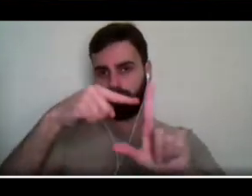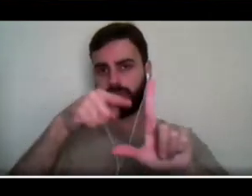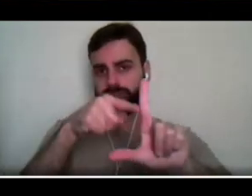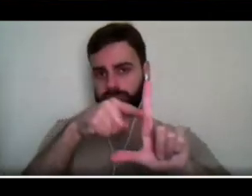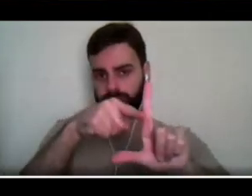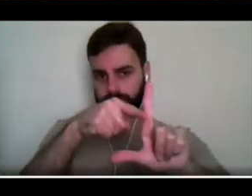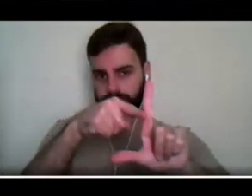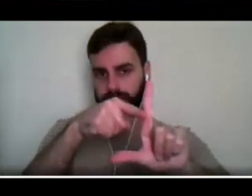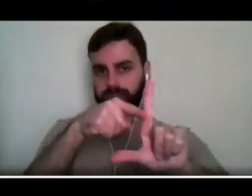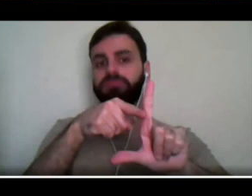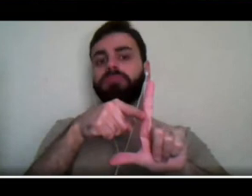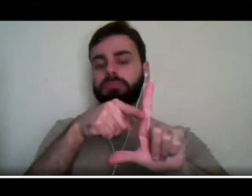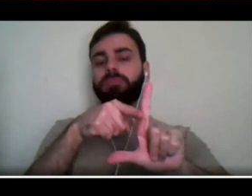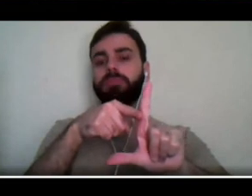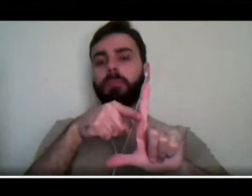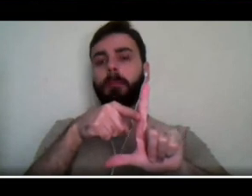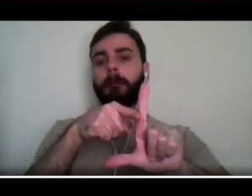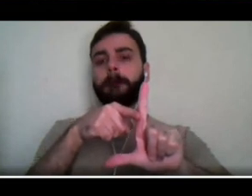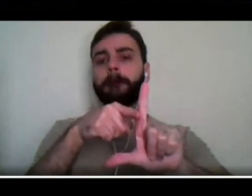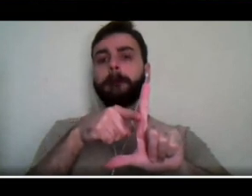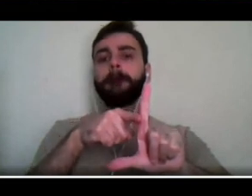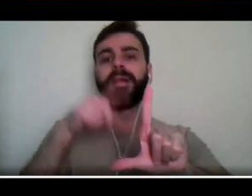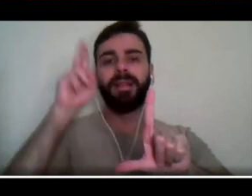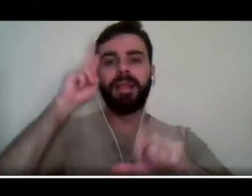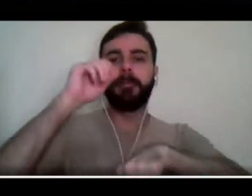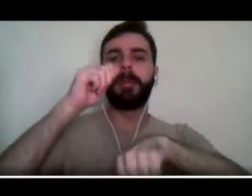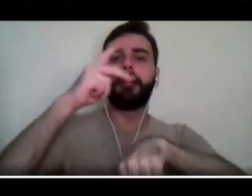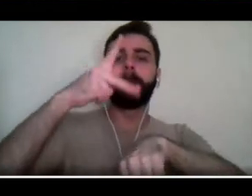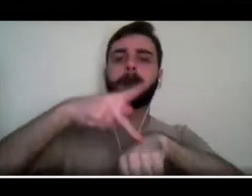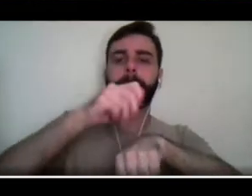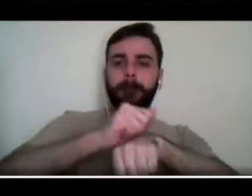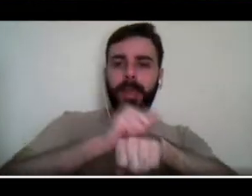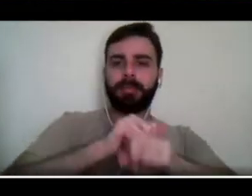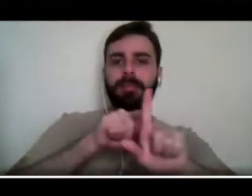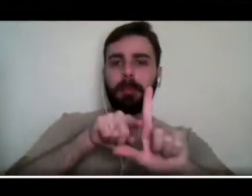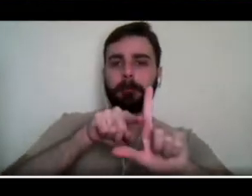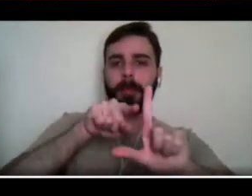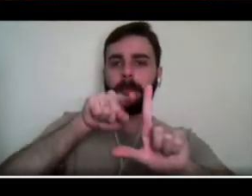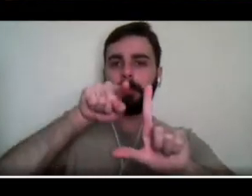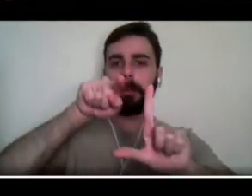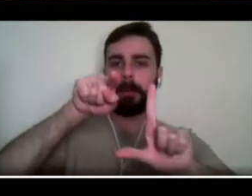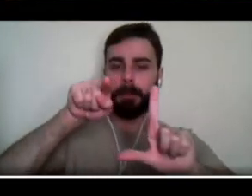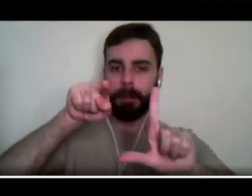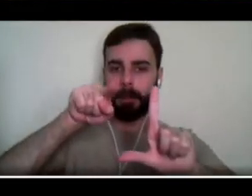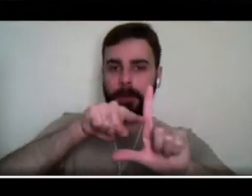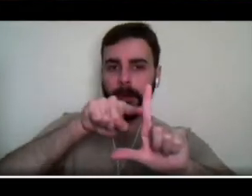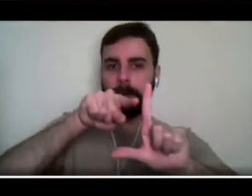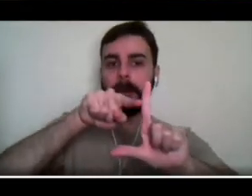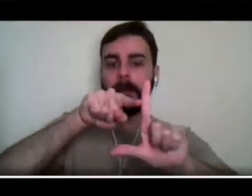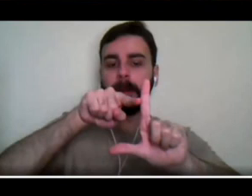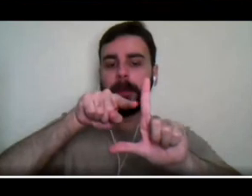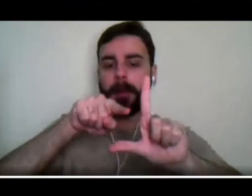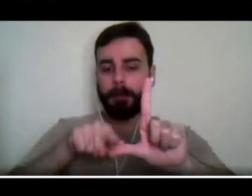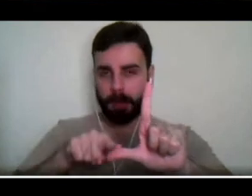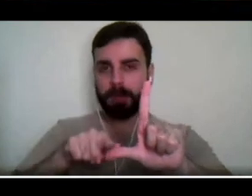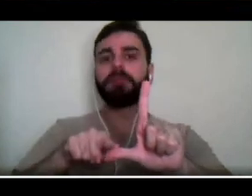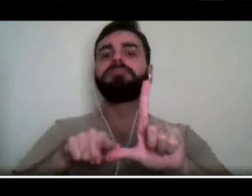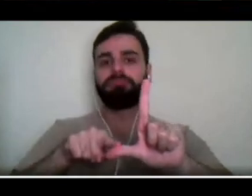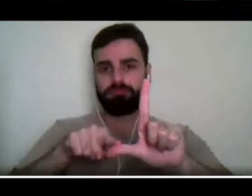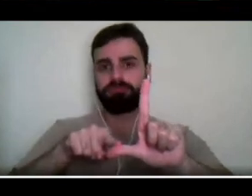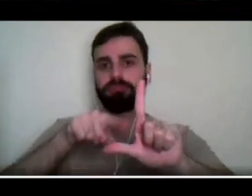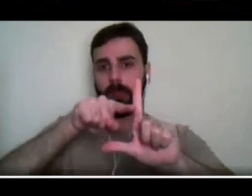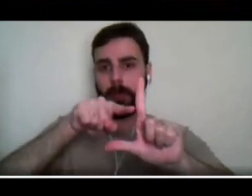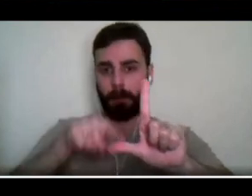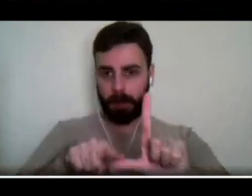em módulo até chegar em zero na altura máxima. E depois, ela aumenta em módulo no